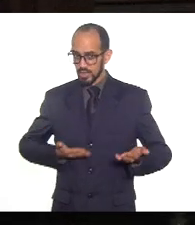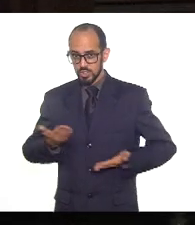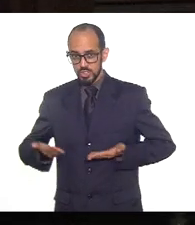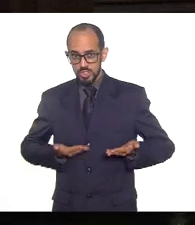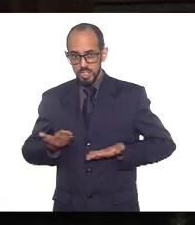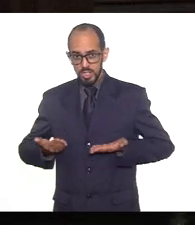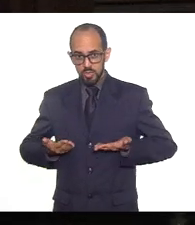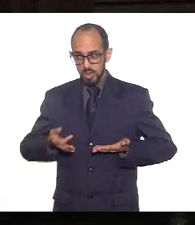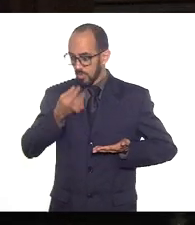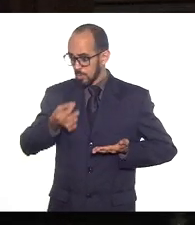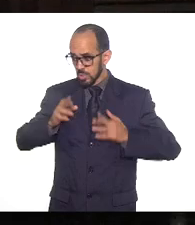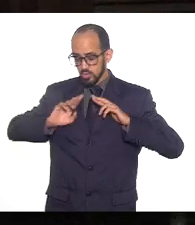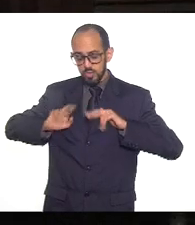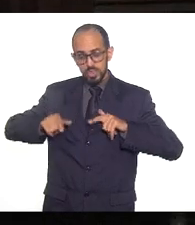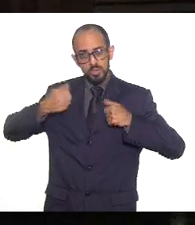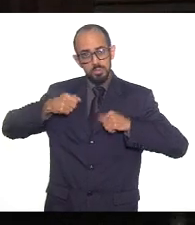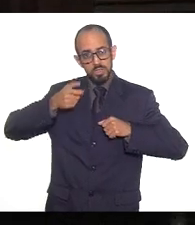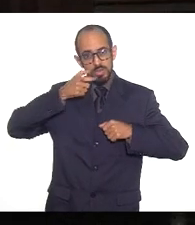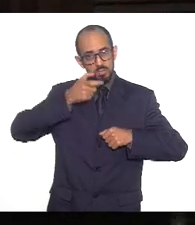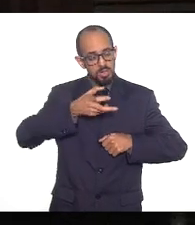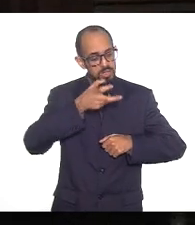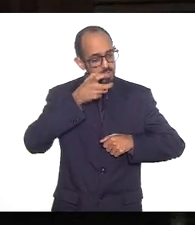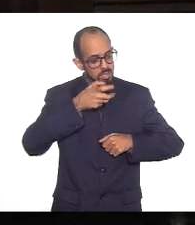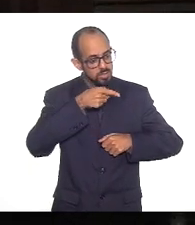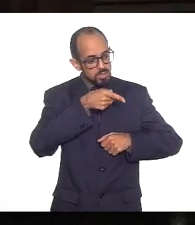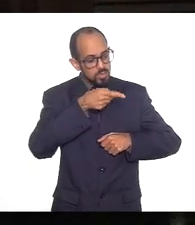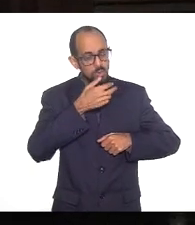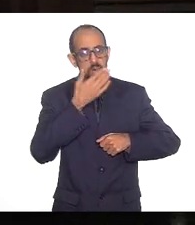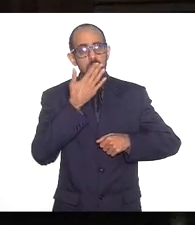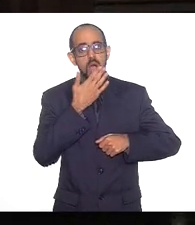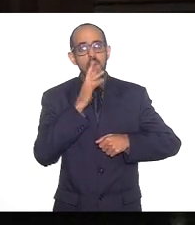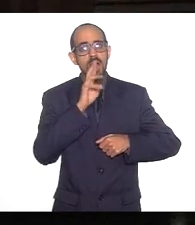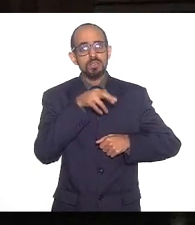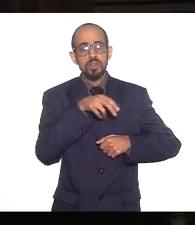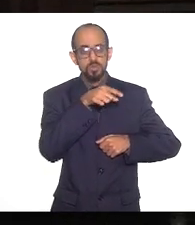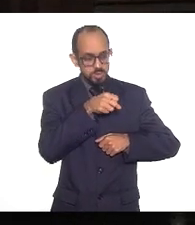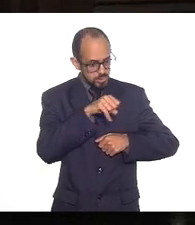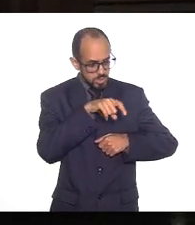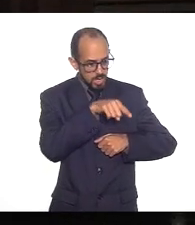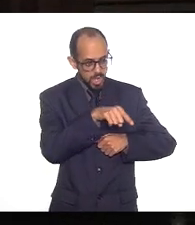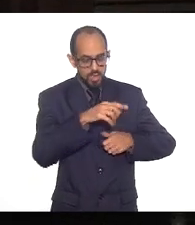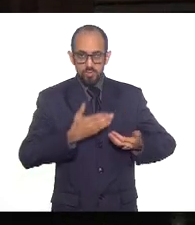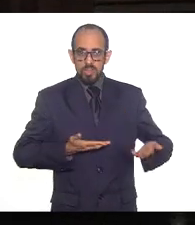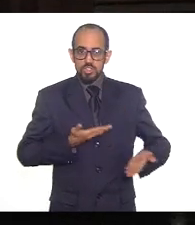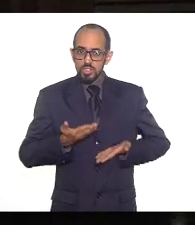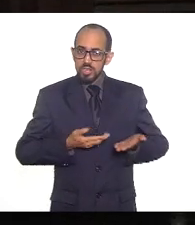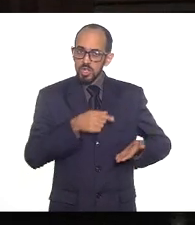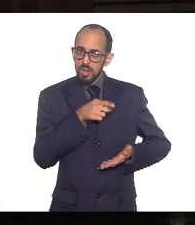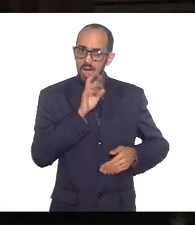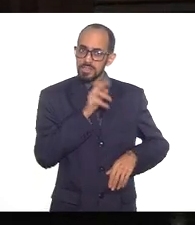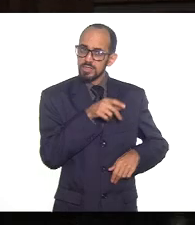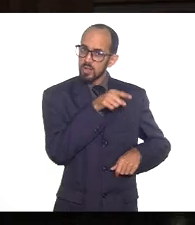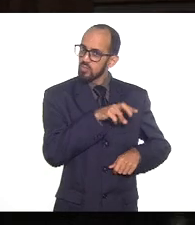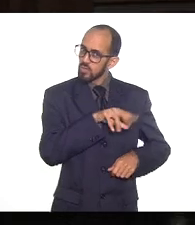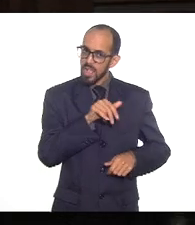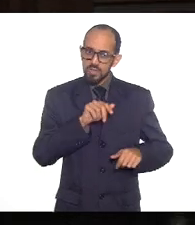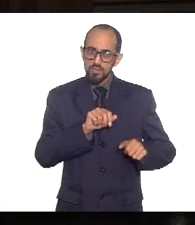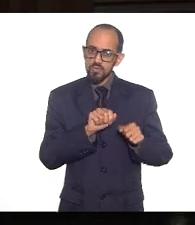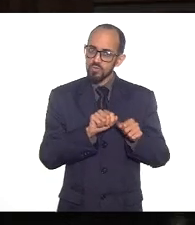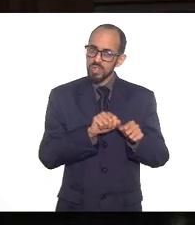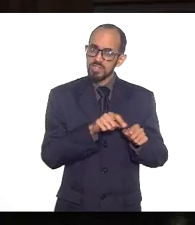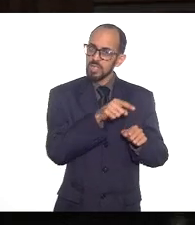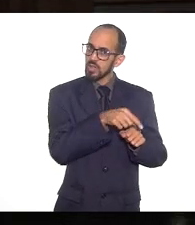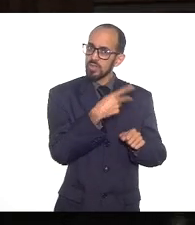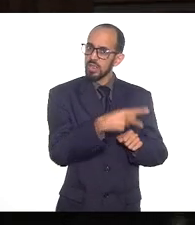opinião diferente eu vou ouvir atenção usar Quem é que tá com a razão se eu tiver com razão vai prevalecer sobre um